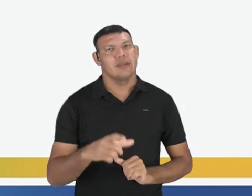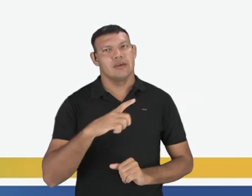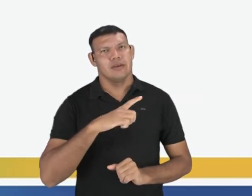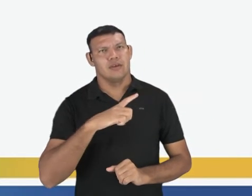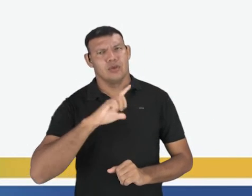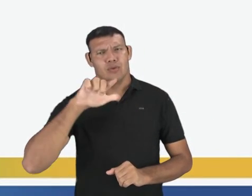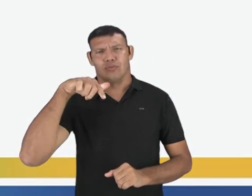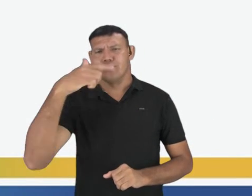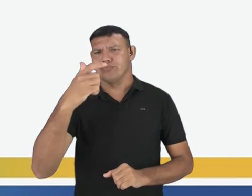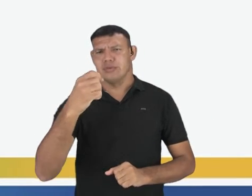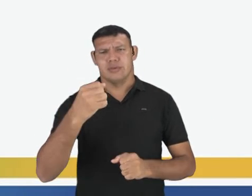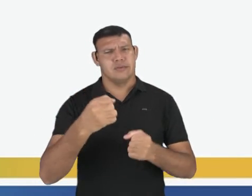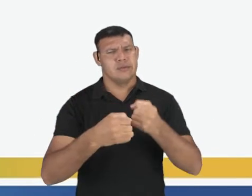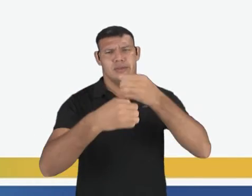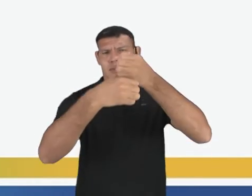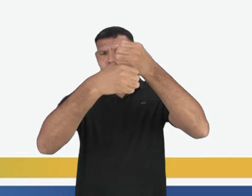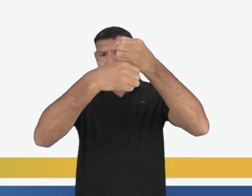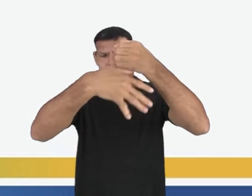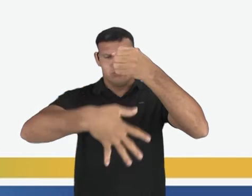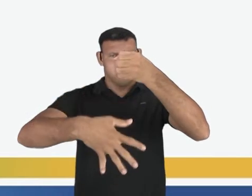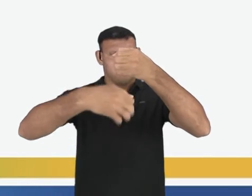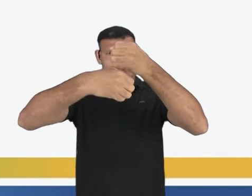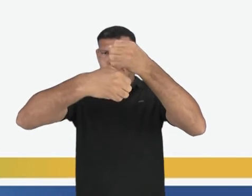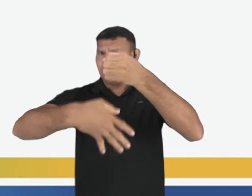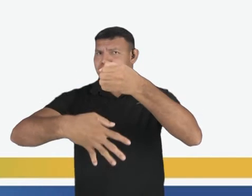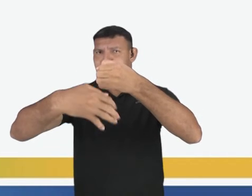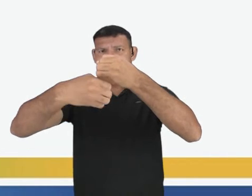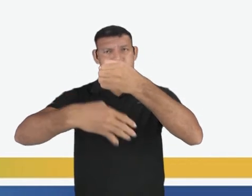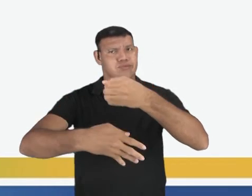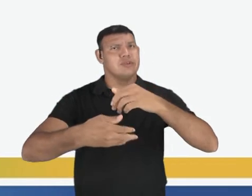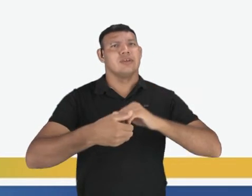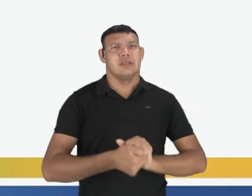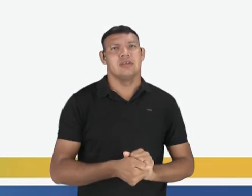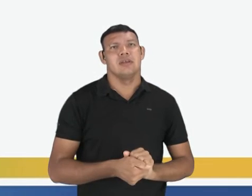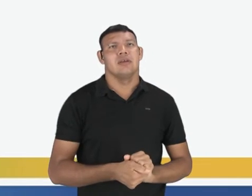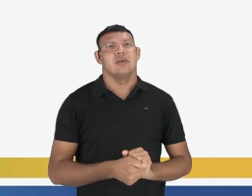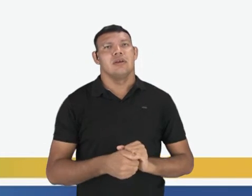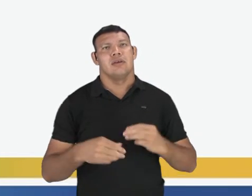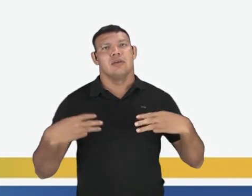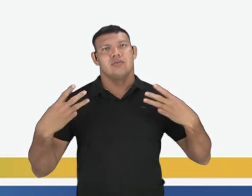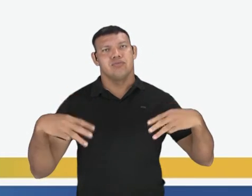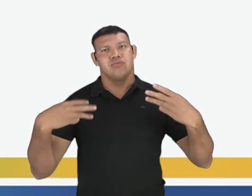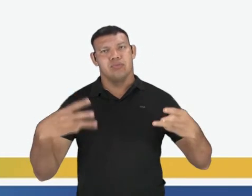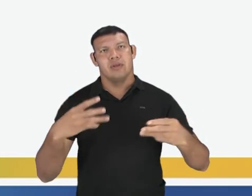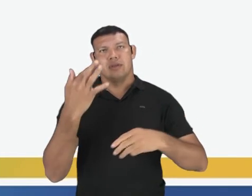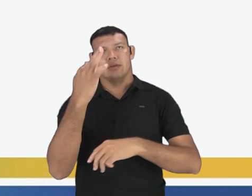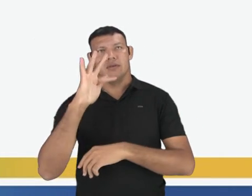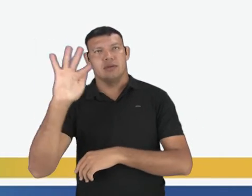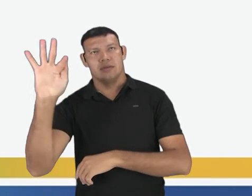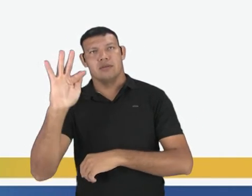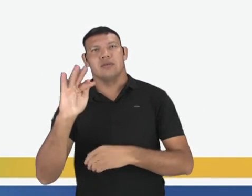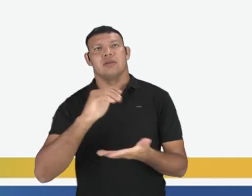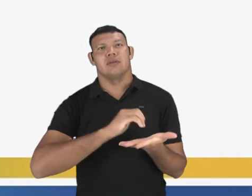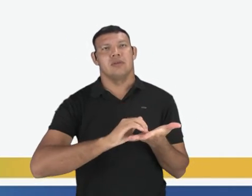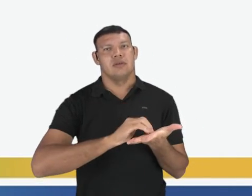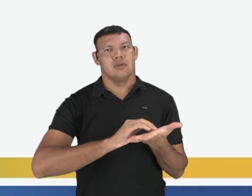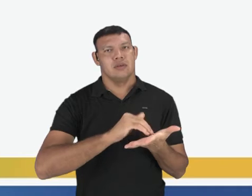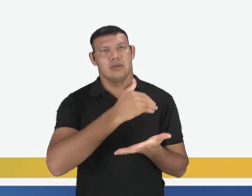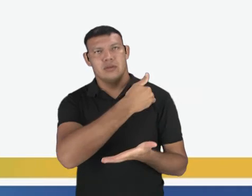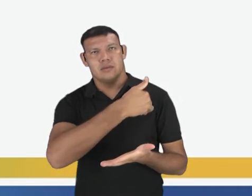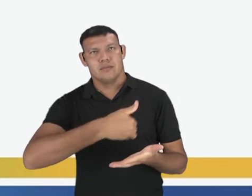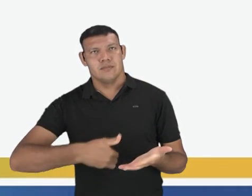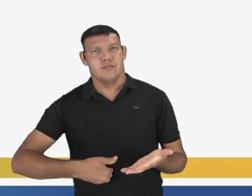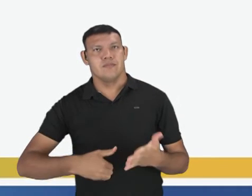tem outro mundo de tópicos dentro, mas a gente tem aí os ministérios federais, as secretarias públicas, né?